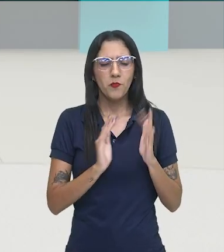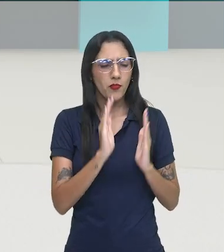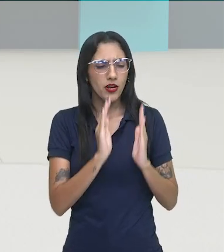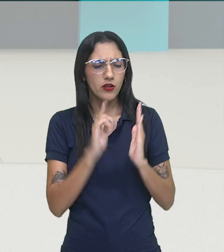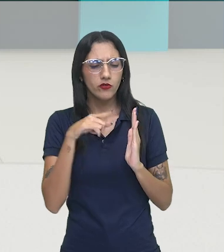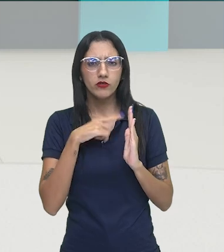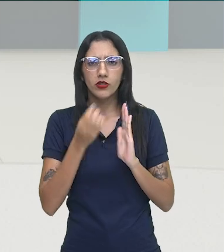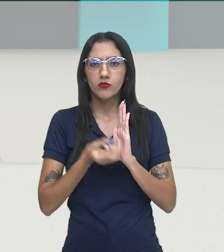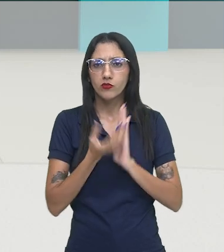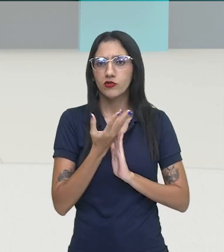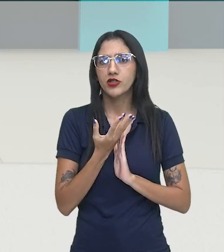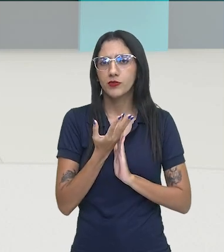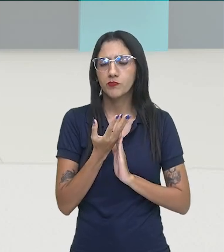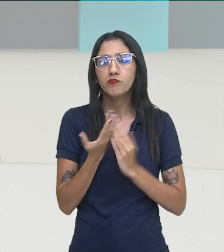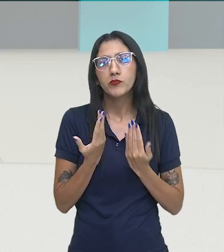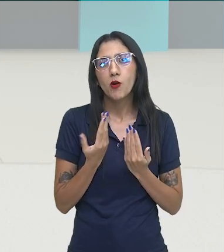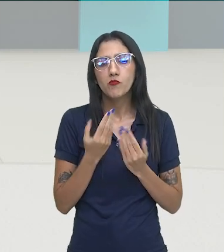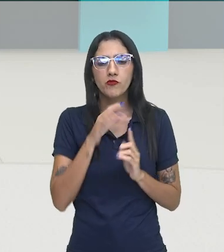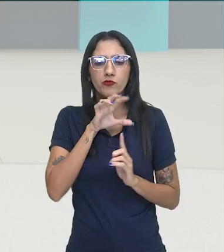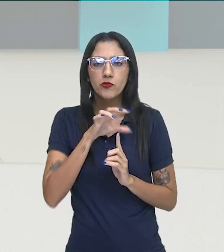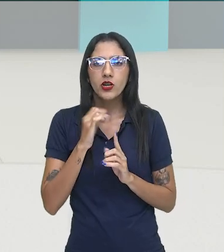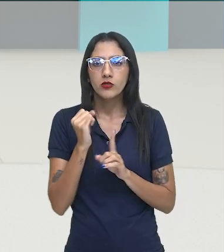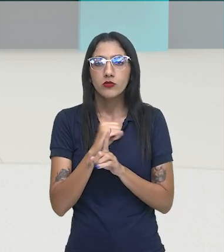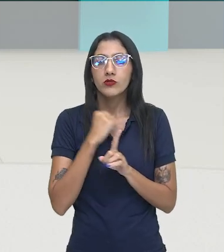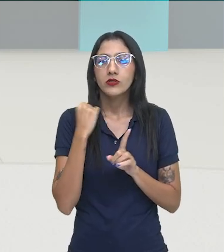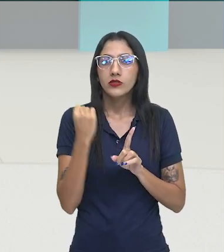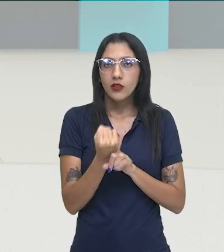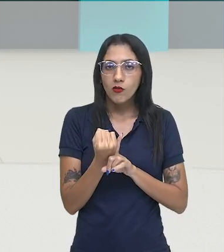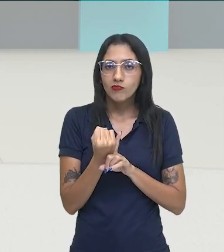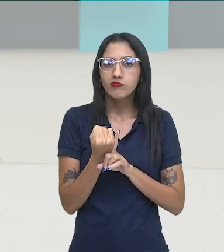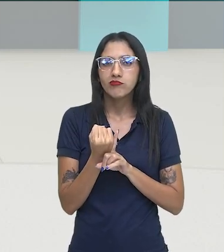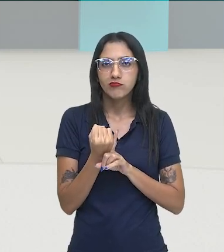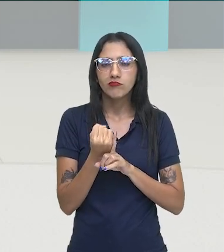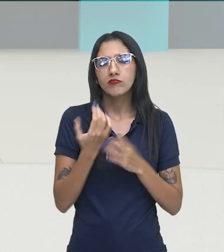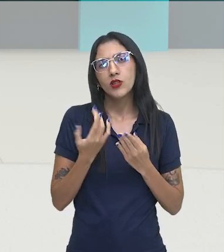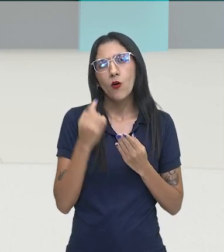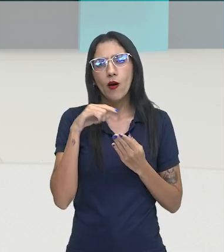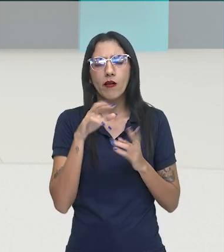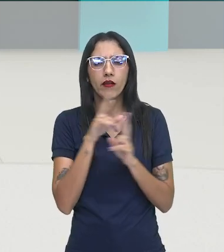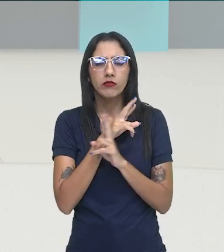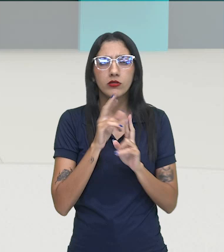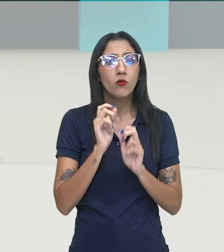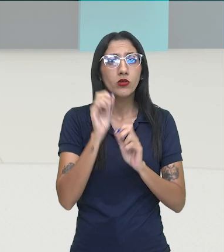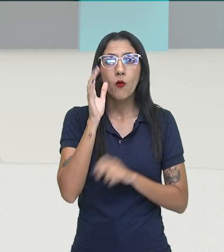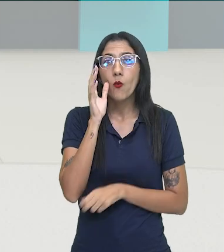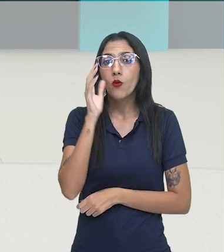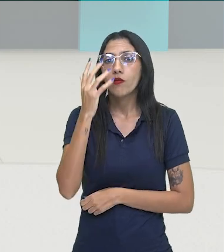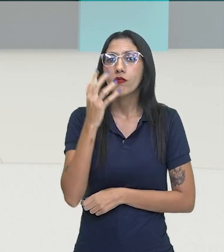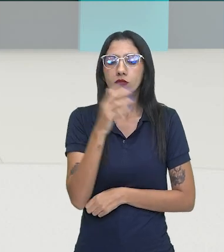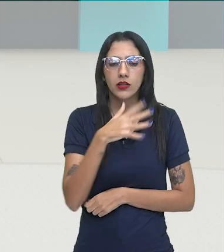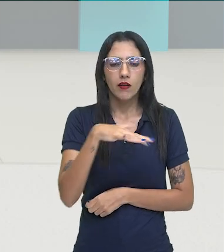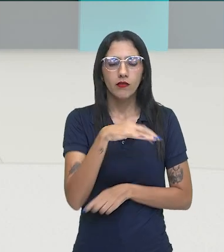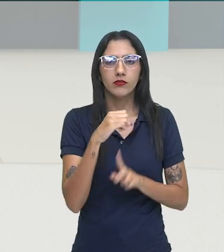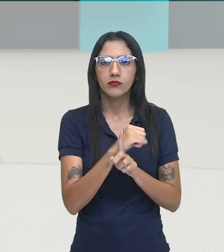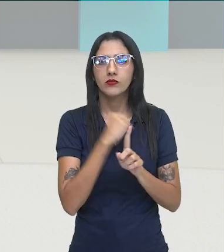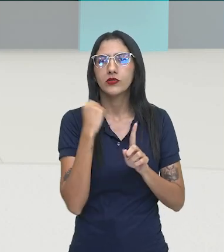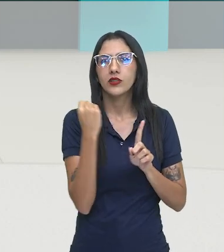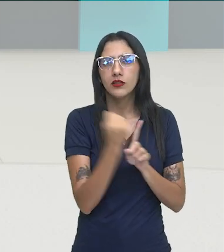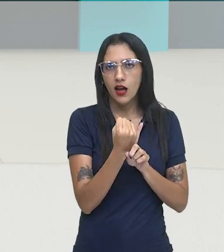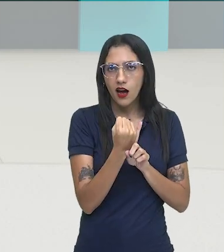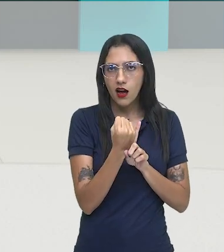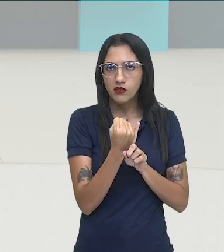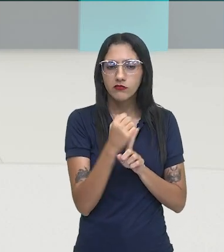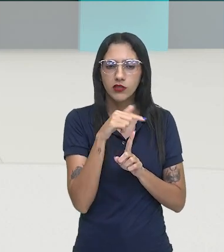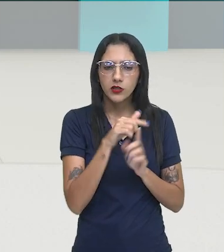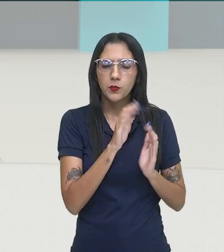produzidas, tanto nas esferas social, né, o que está acontecendo ali na sociedade de